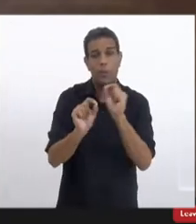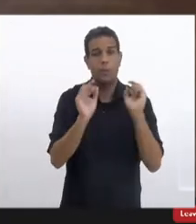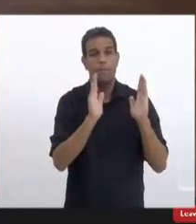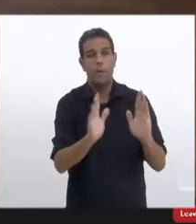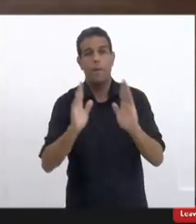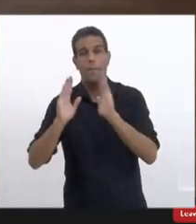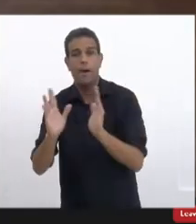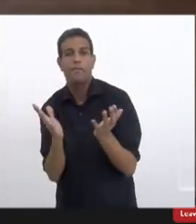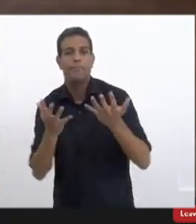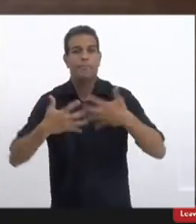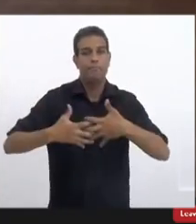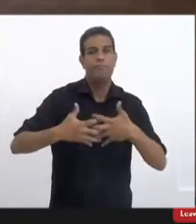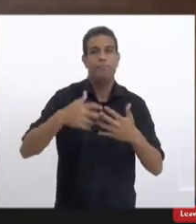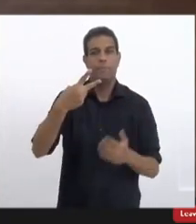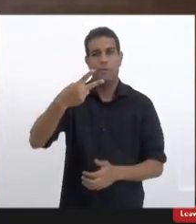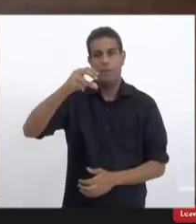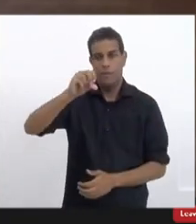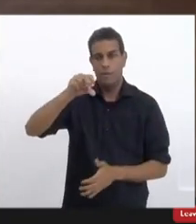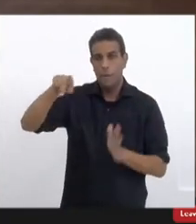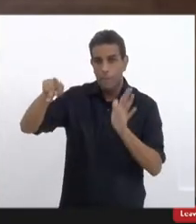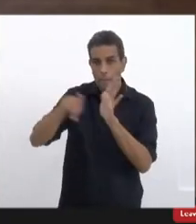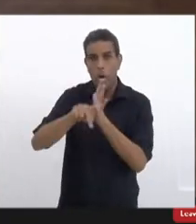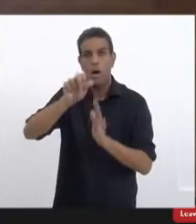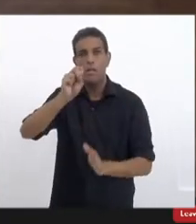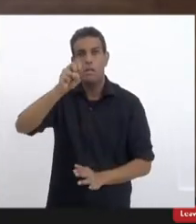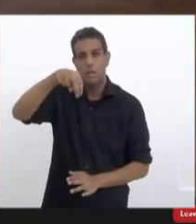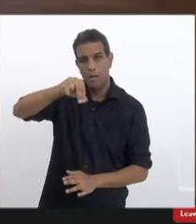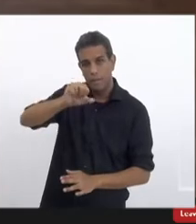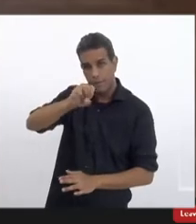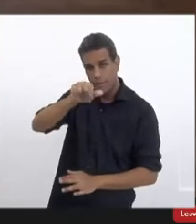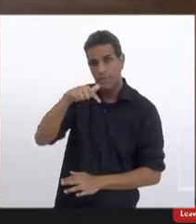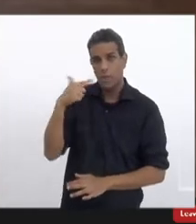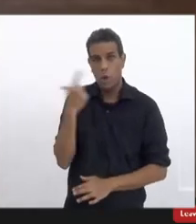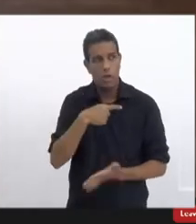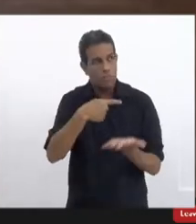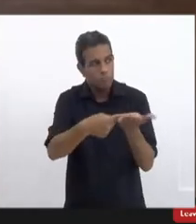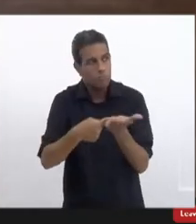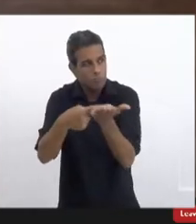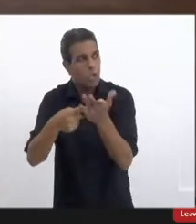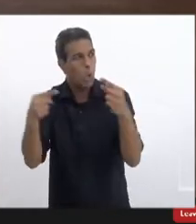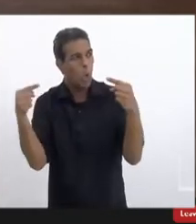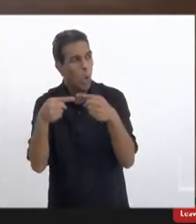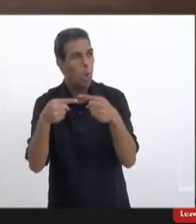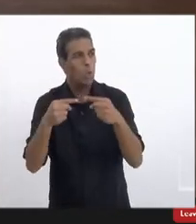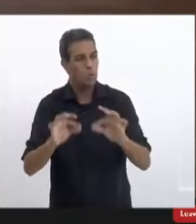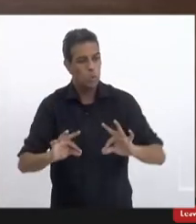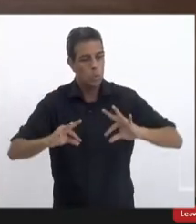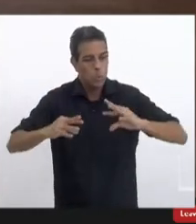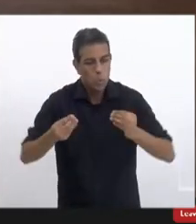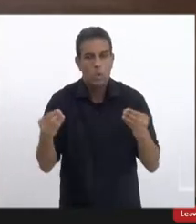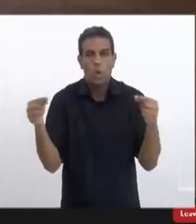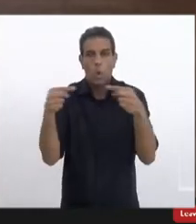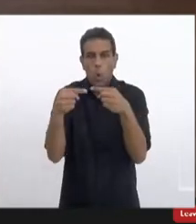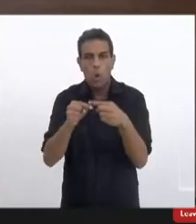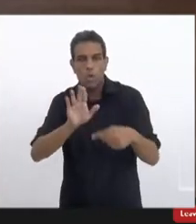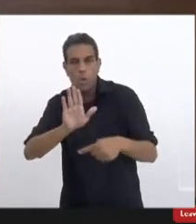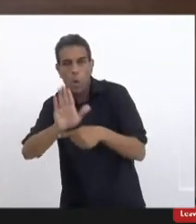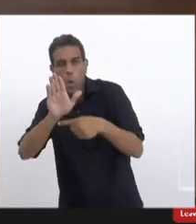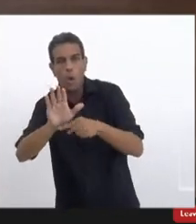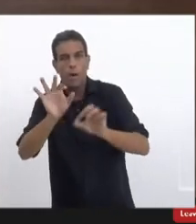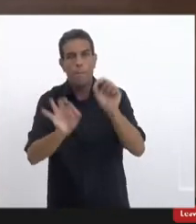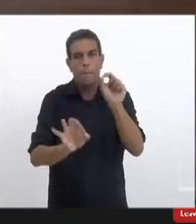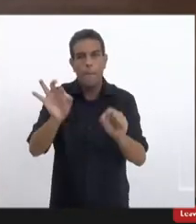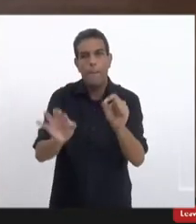atenção à resolução 29 da Anvisa. E se elas se destinarem a prestar tratamento de saúde, elas precisam